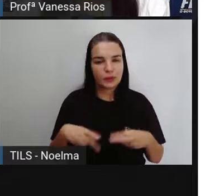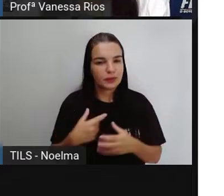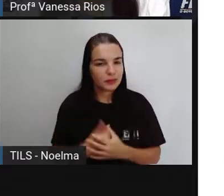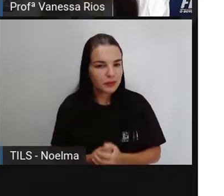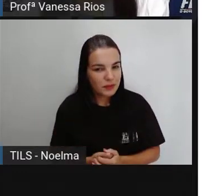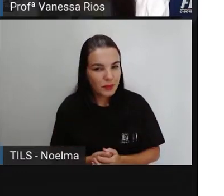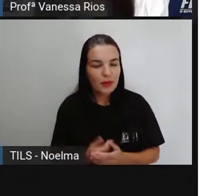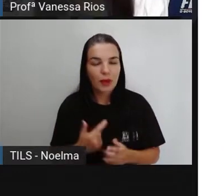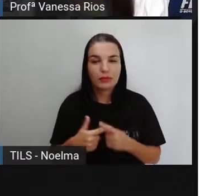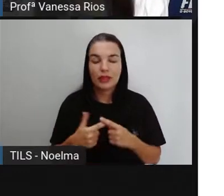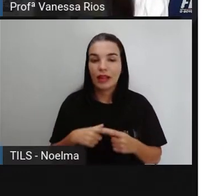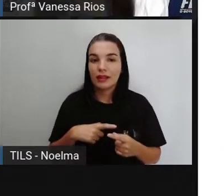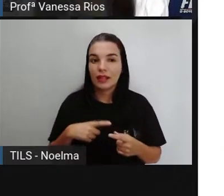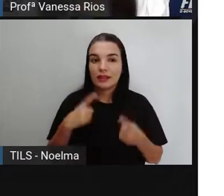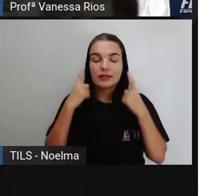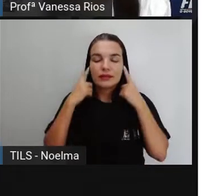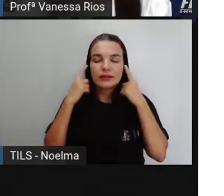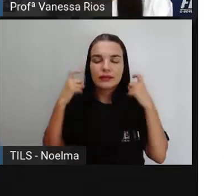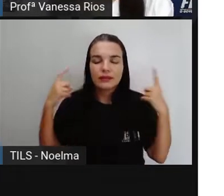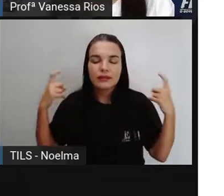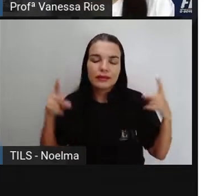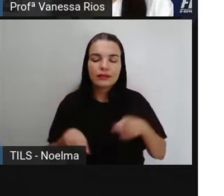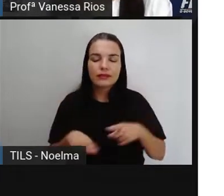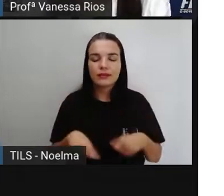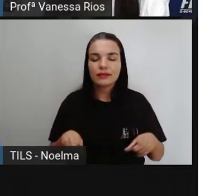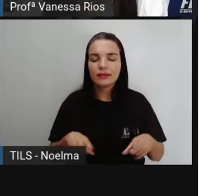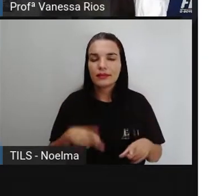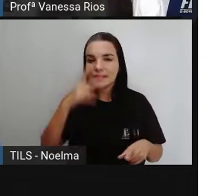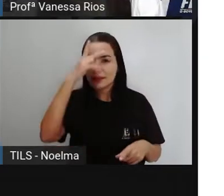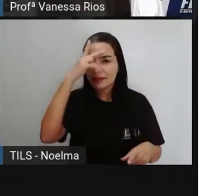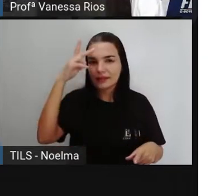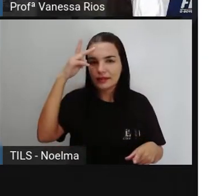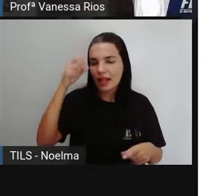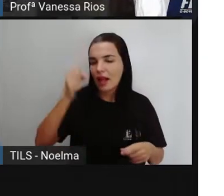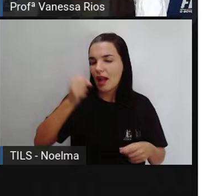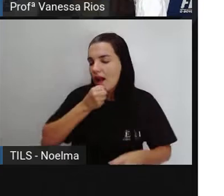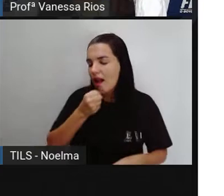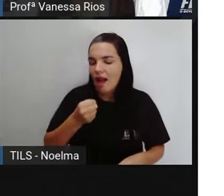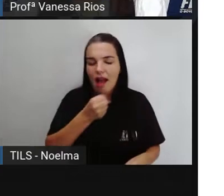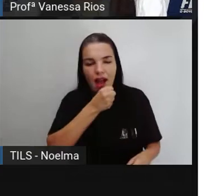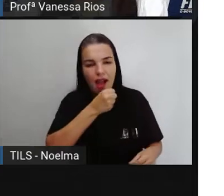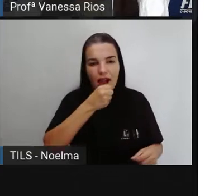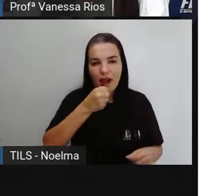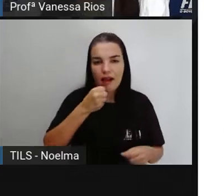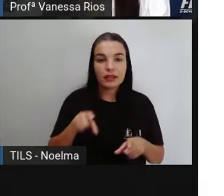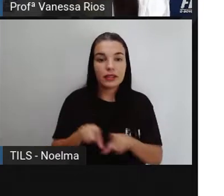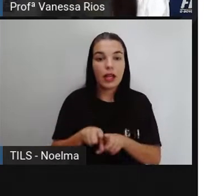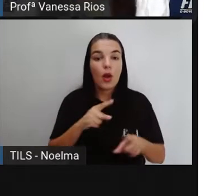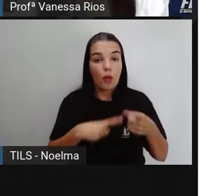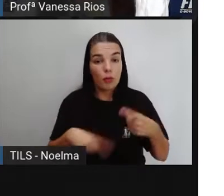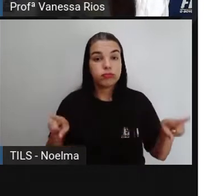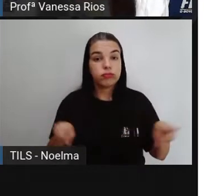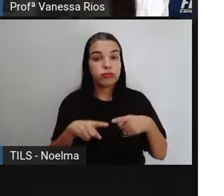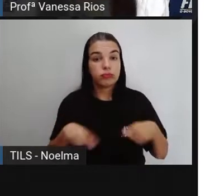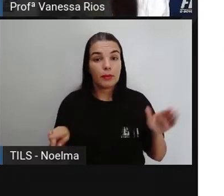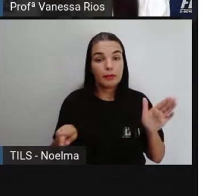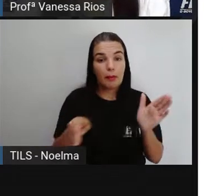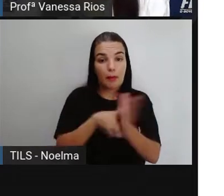a música entre aí os cantores, entre as músicas